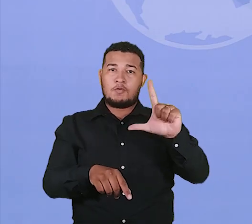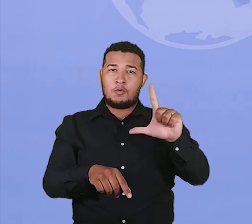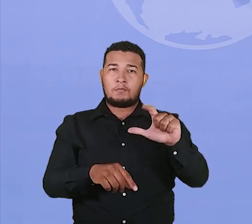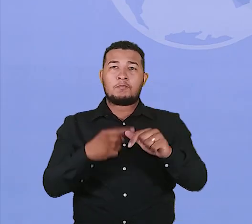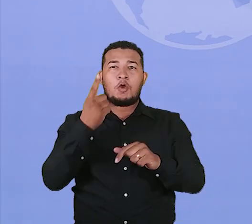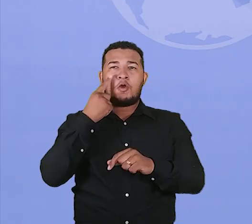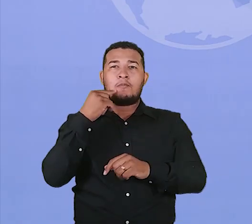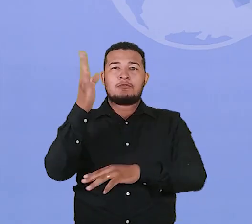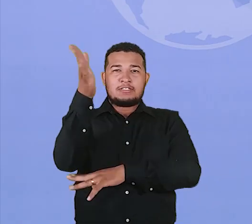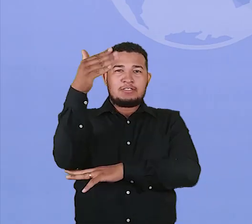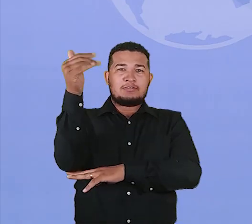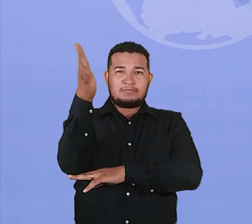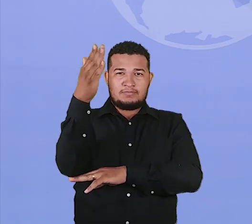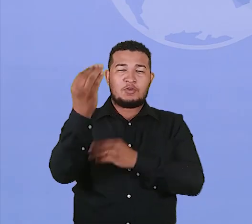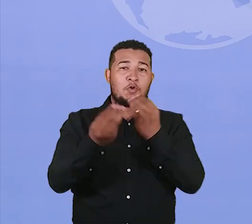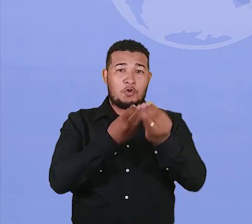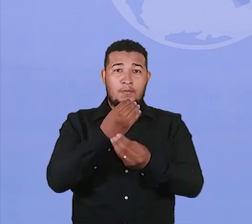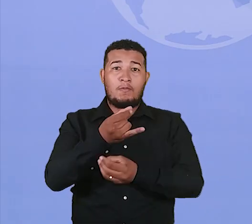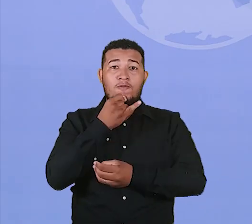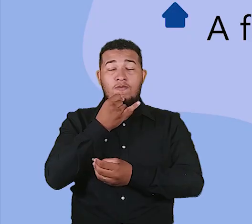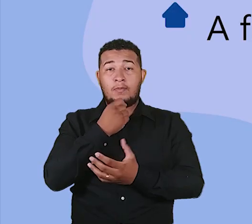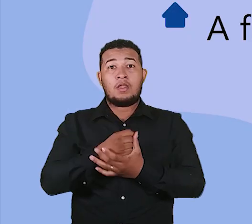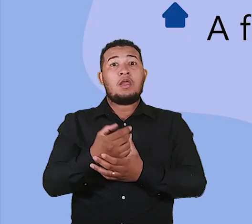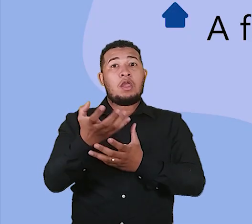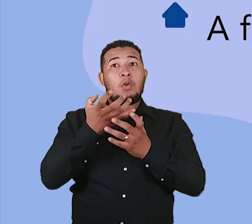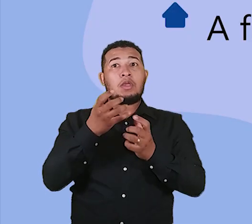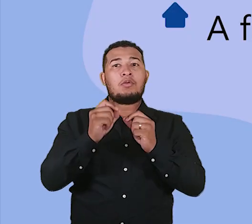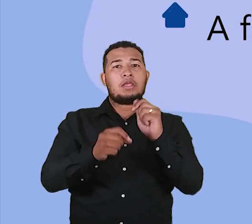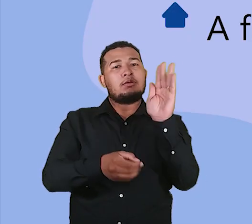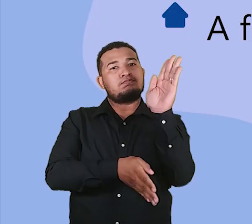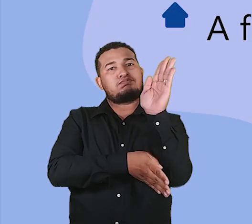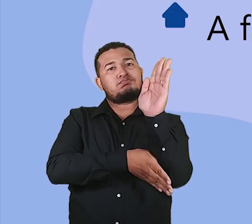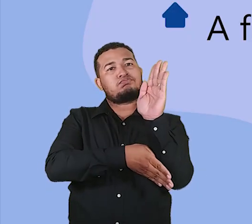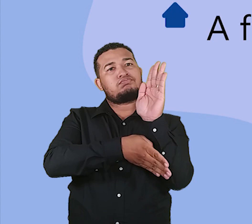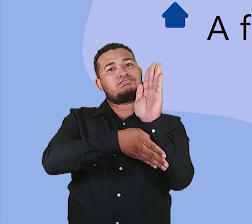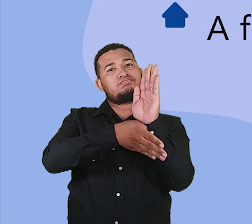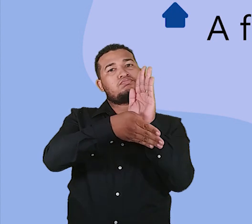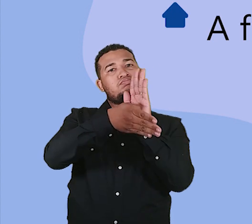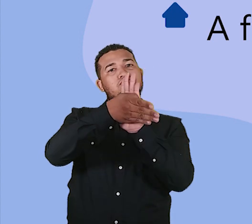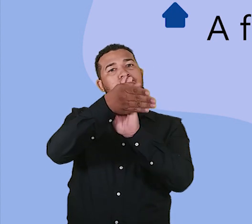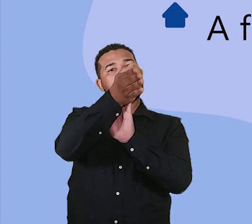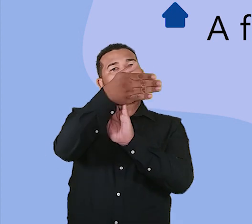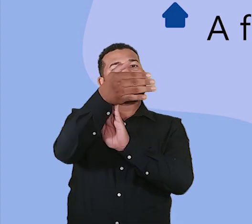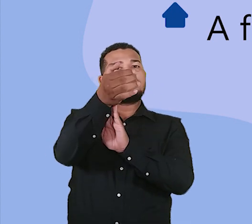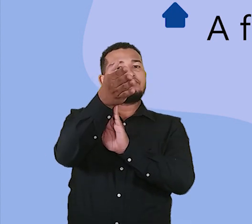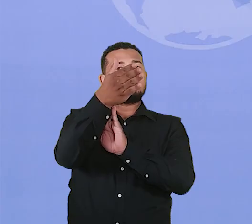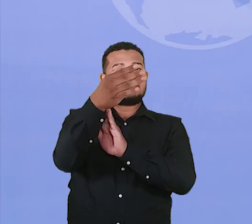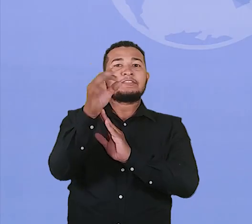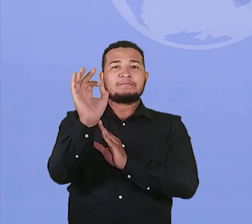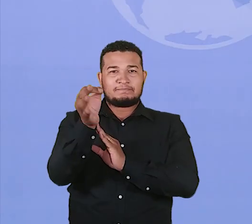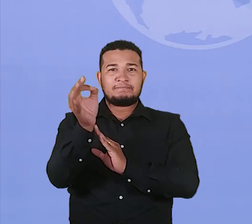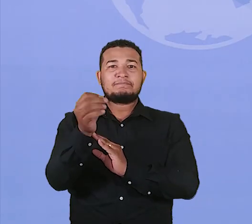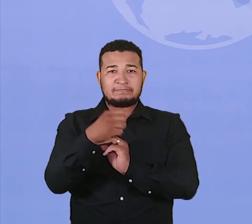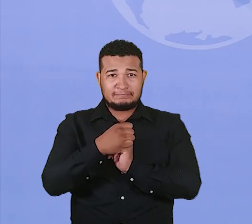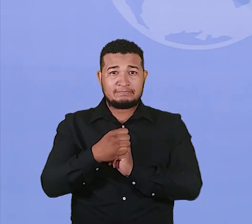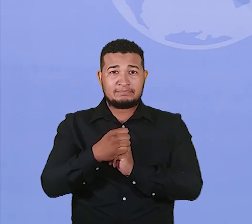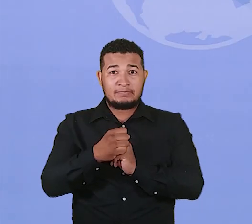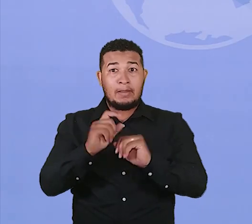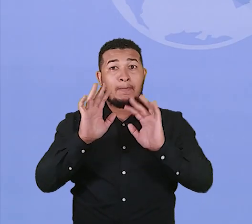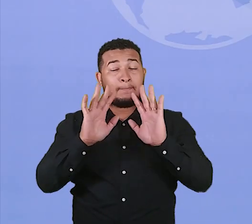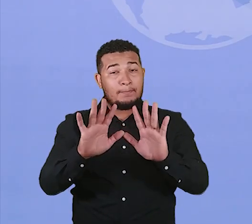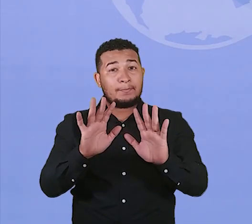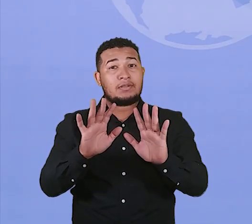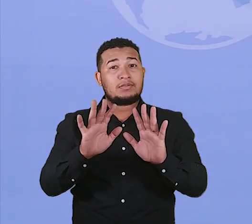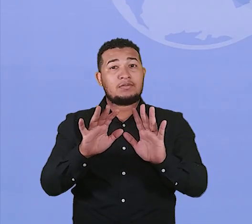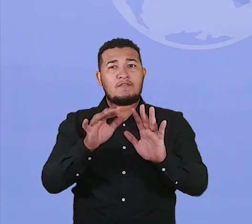da bandeira de assistir a uma bandeira você quer que a bandeira sua você quer que a bandeira suba